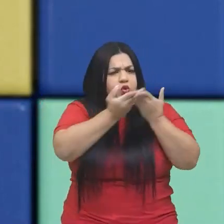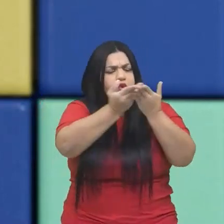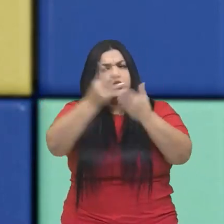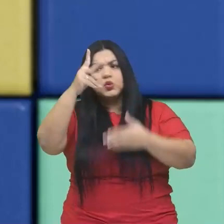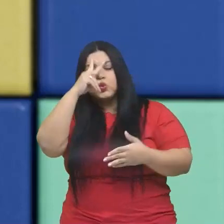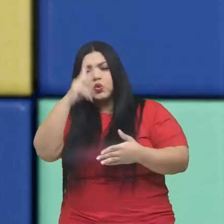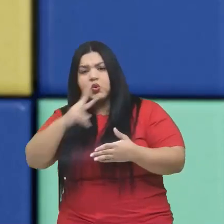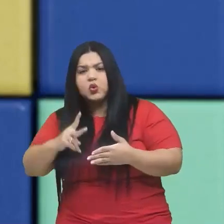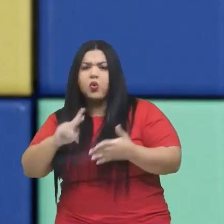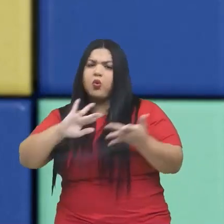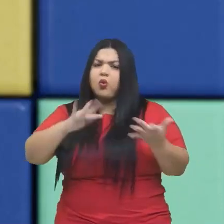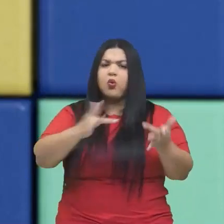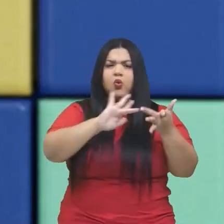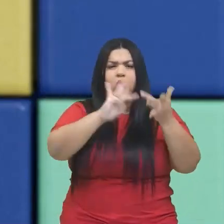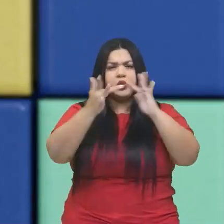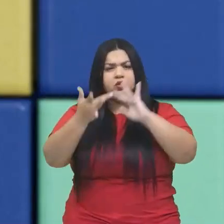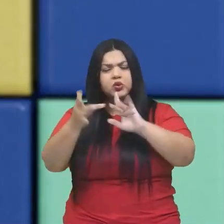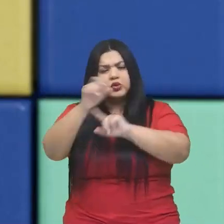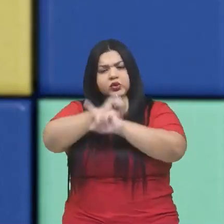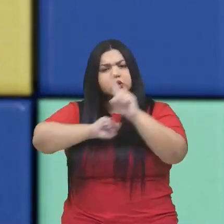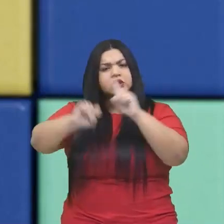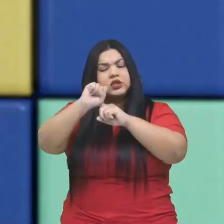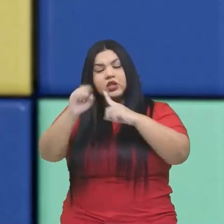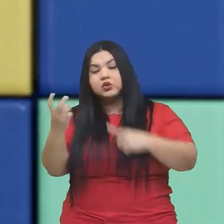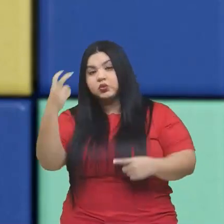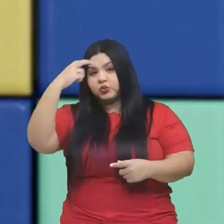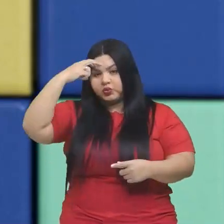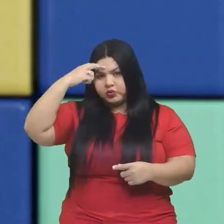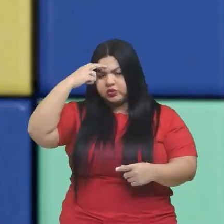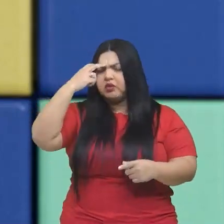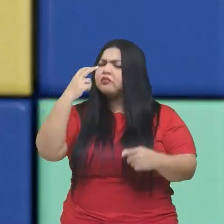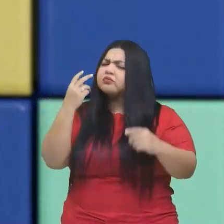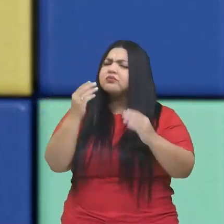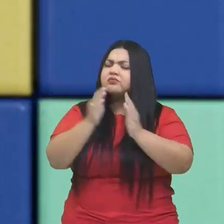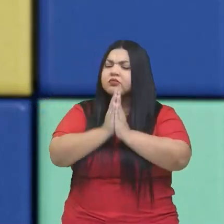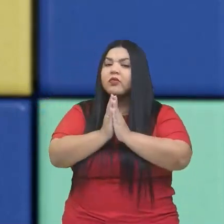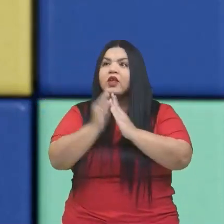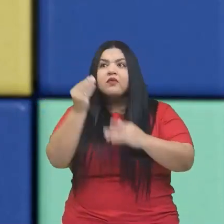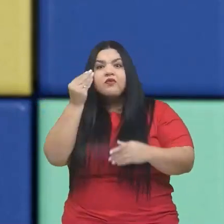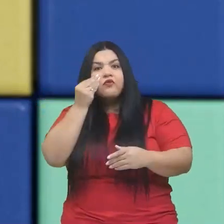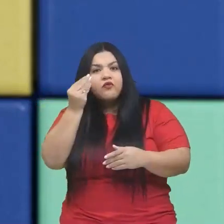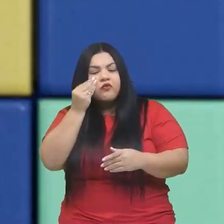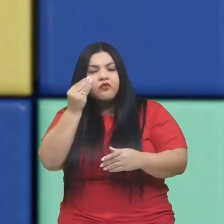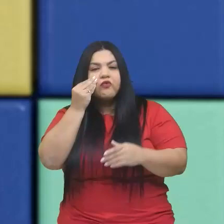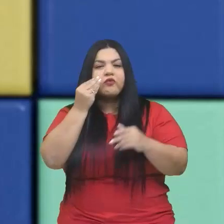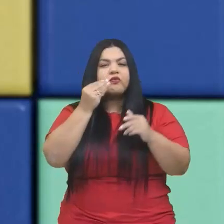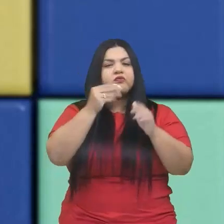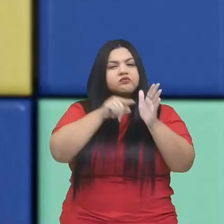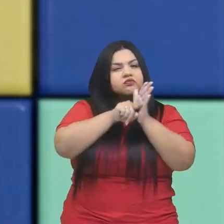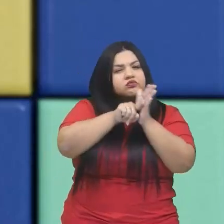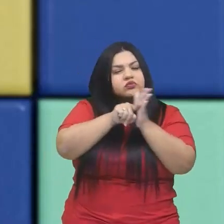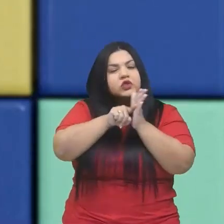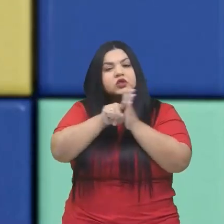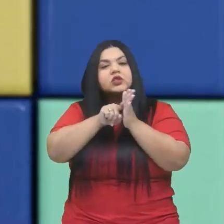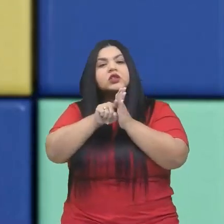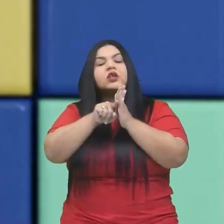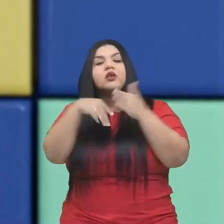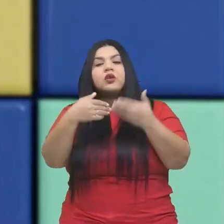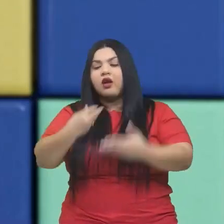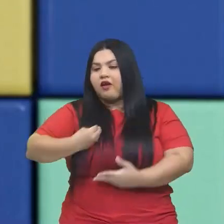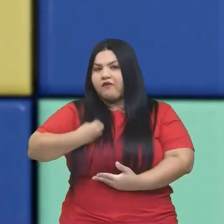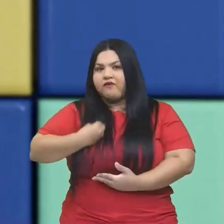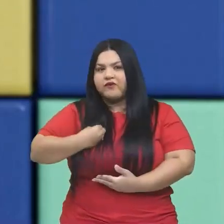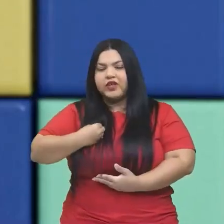algum contexto de sociedade e cultura, tenta verificar, né, ou então falando da biografia de algum artista, tenta